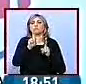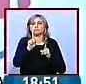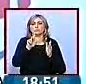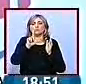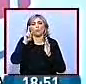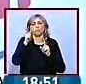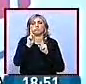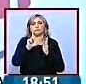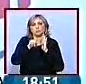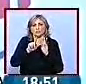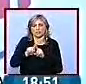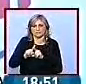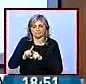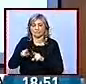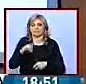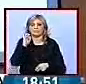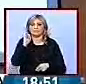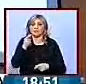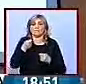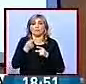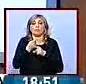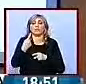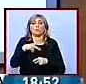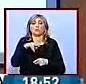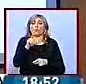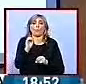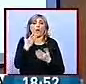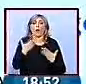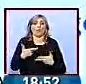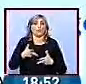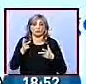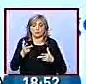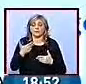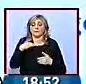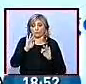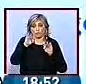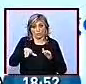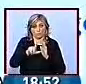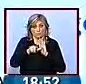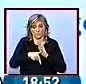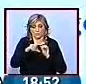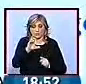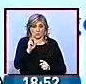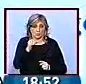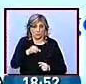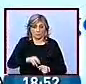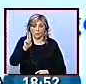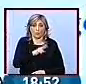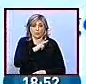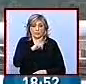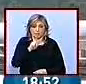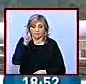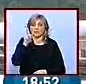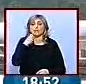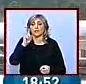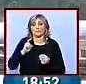A captação de investimento europeu compensa as verbas que Portugal não tem disponíveis. No final do projeto CROP, a Universidade da Beira Interior e